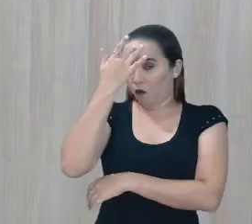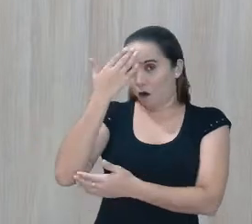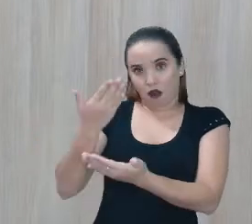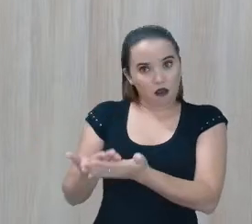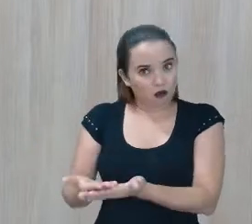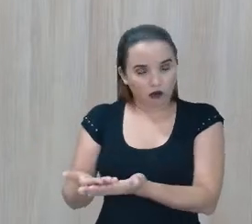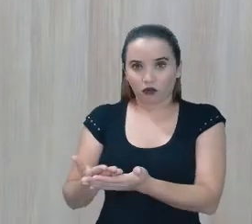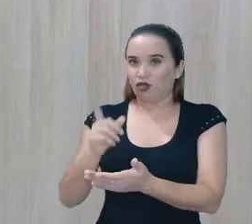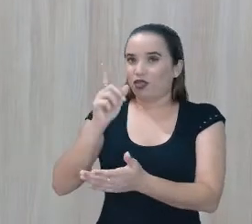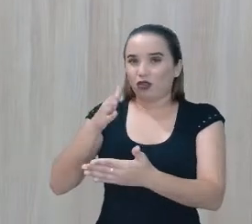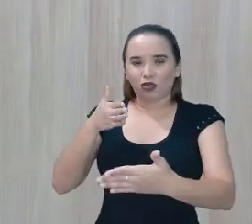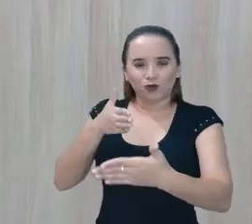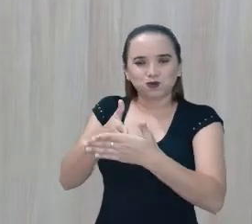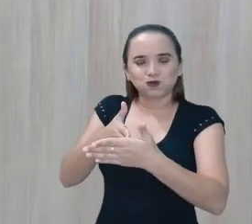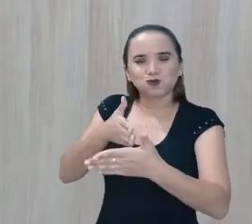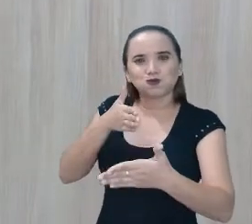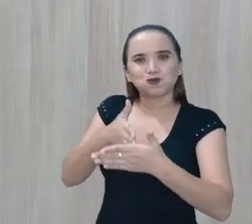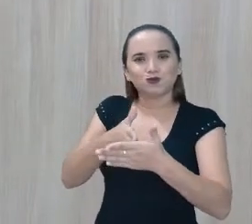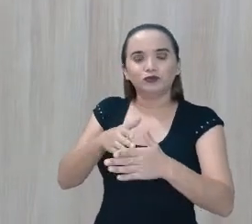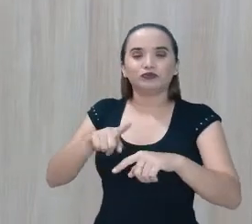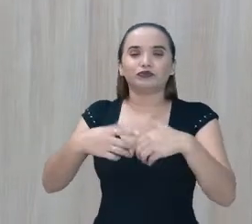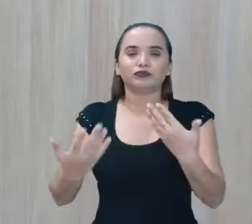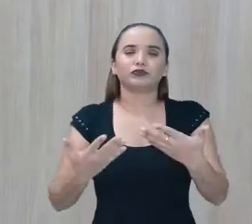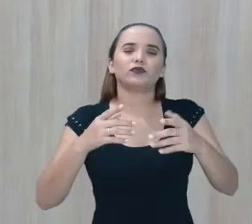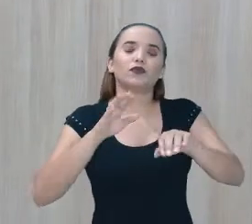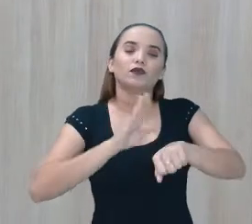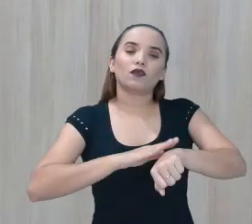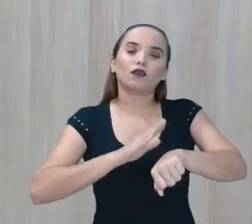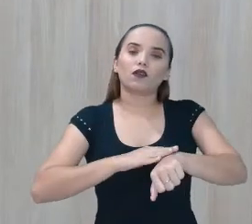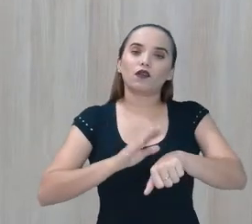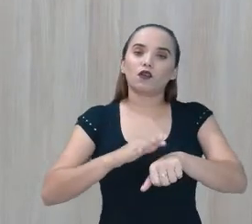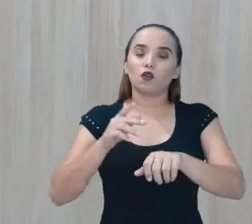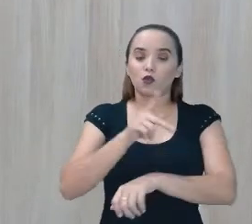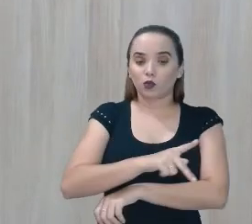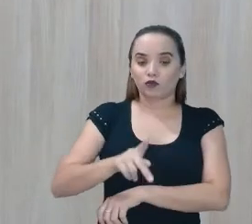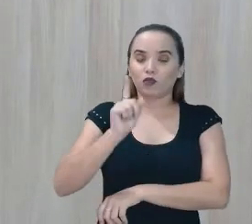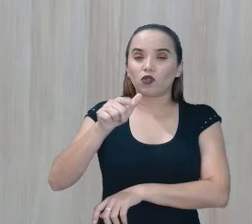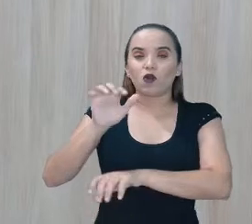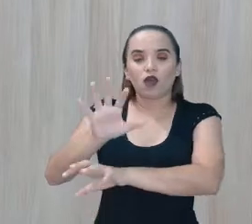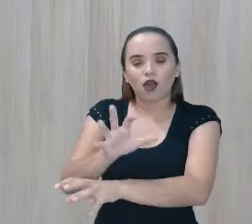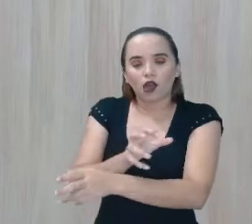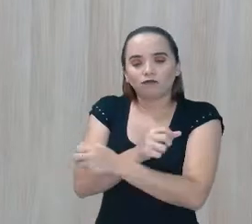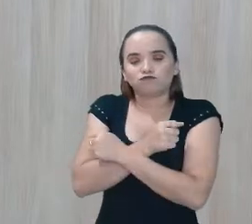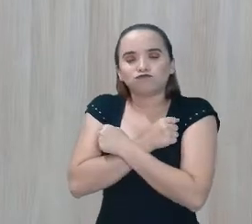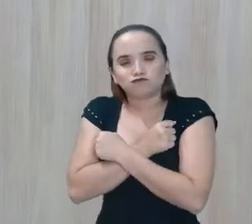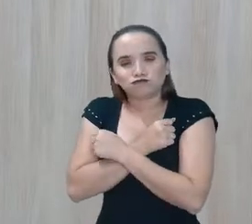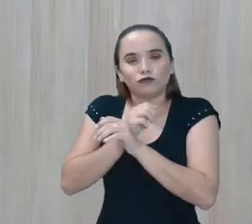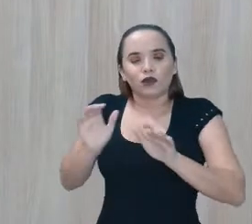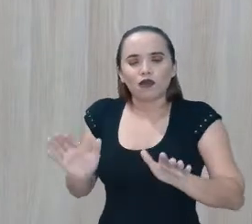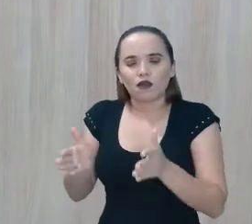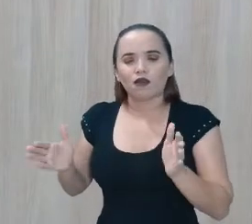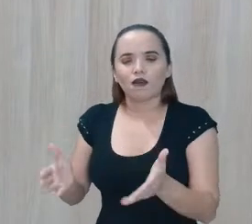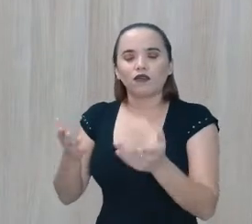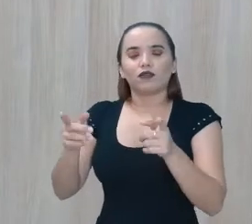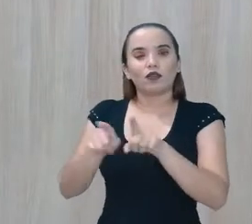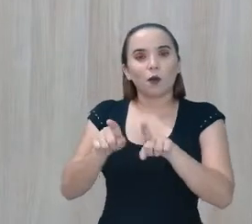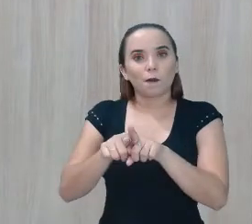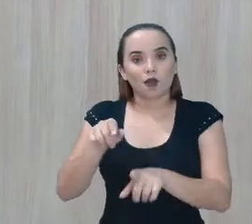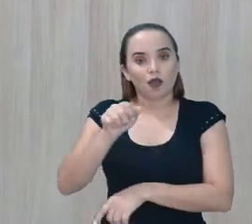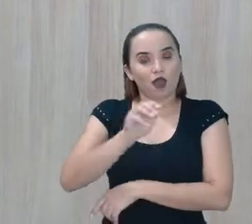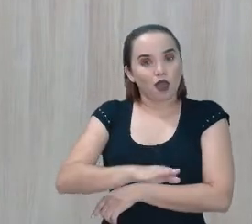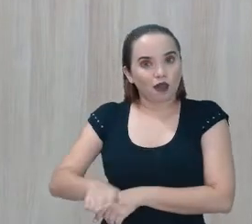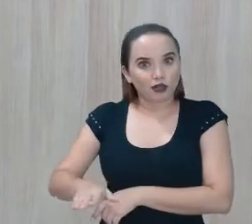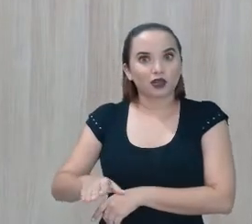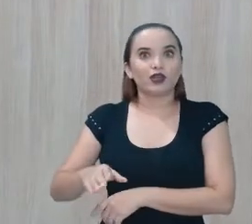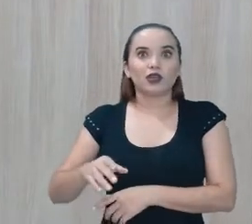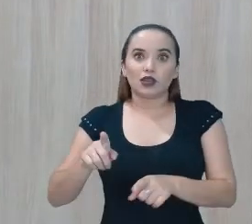Thaís? E quando o professor ele é acolhedor, ele incentiva e ele começa a promover, até os